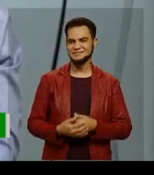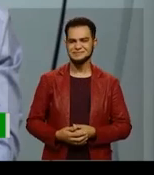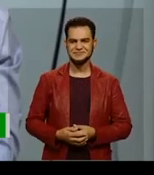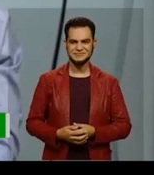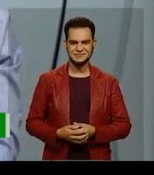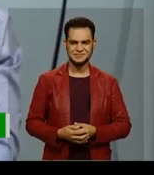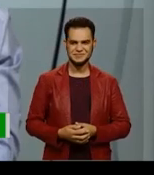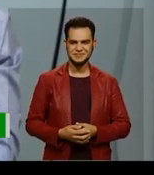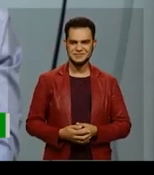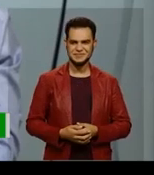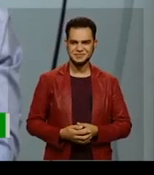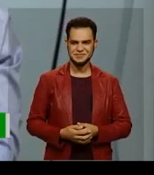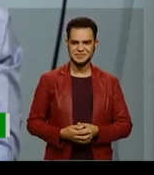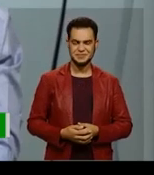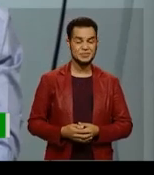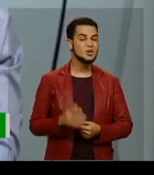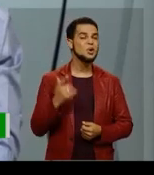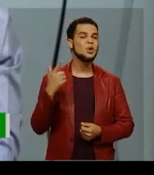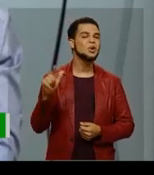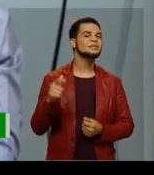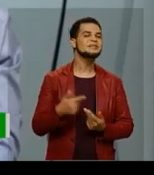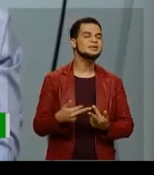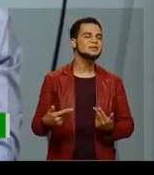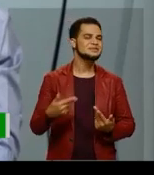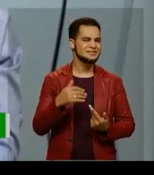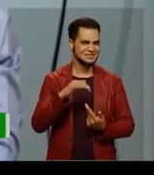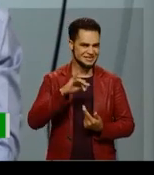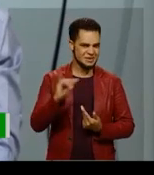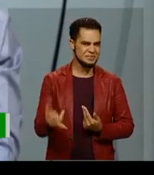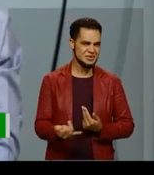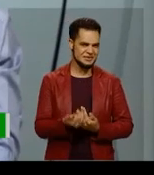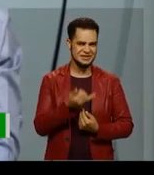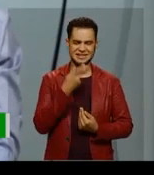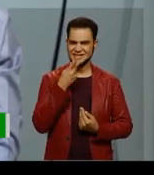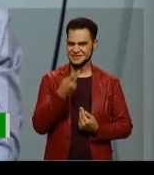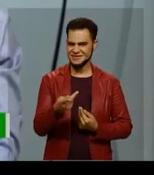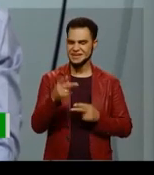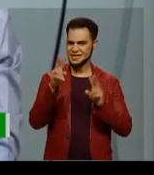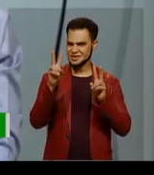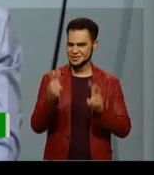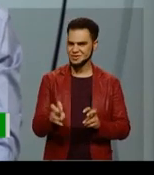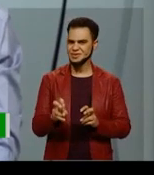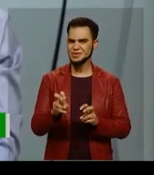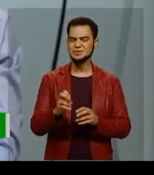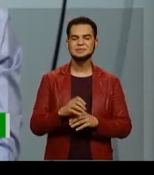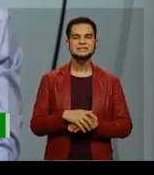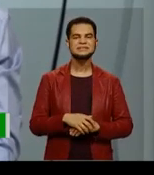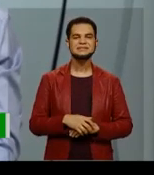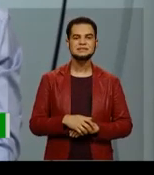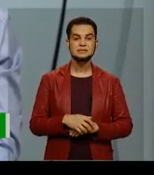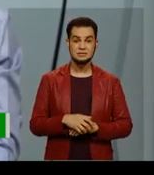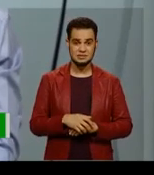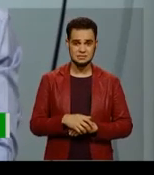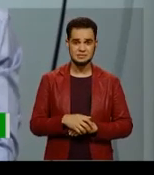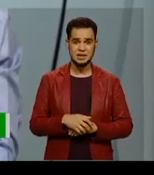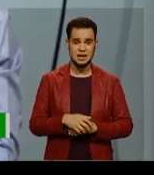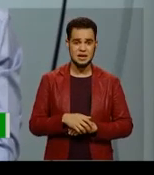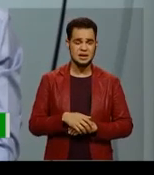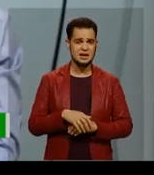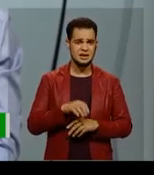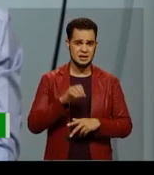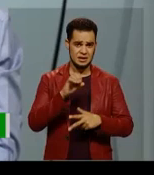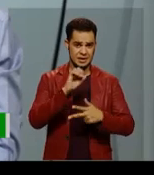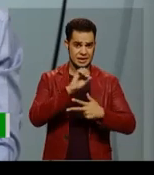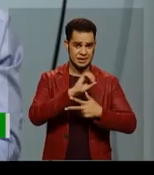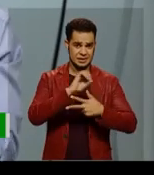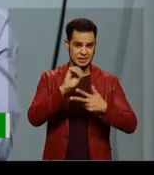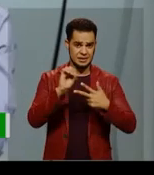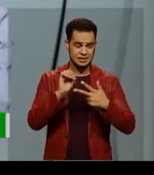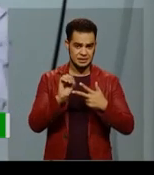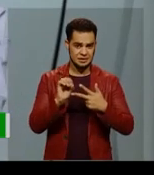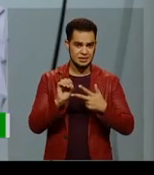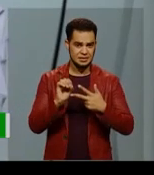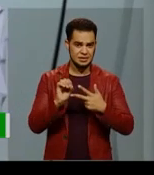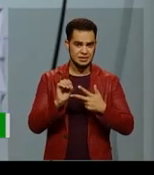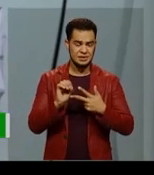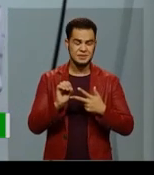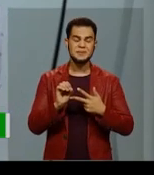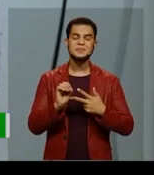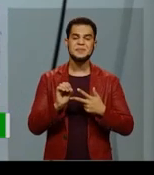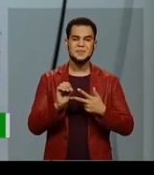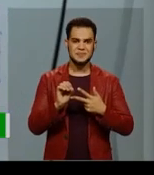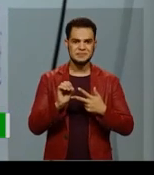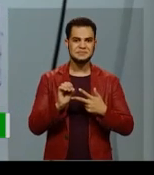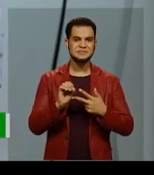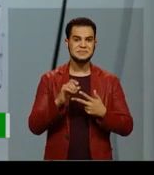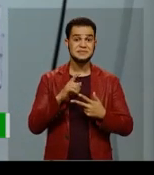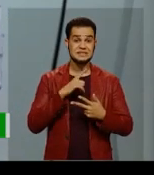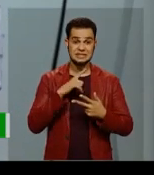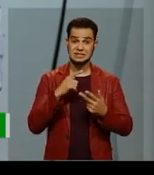Rose falou, da ambiguidade, tudo do texto, que também o Enem pega, há coisas que o